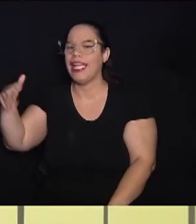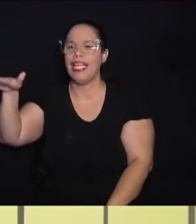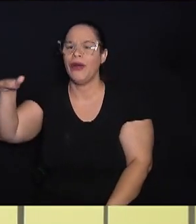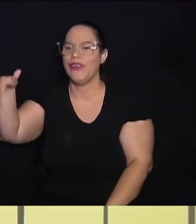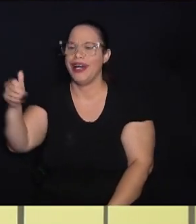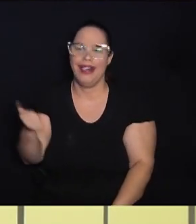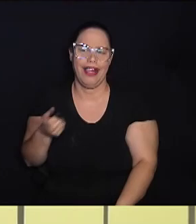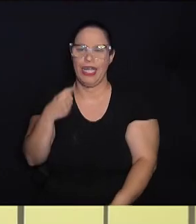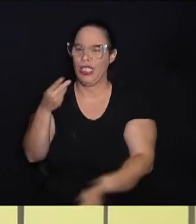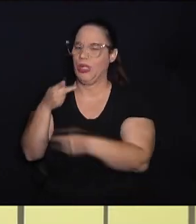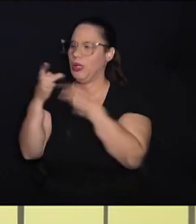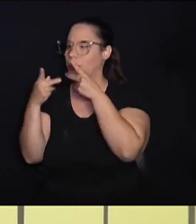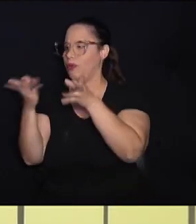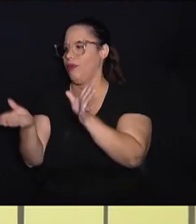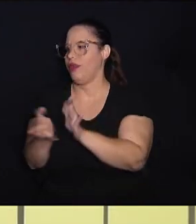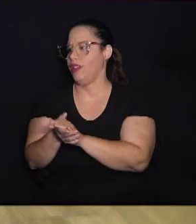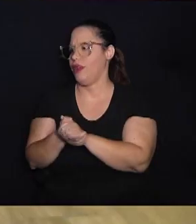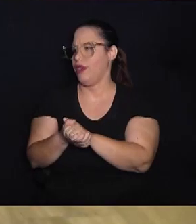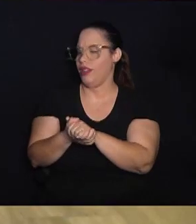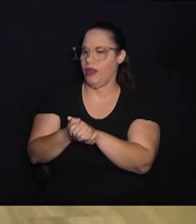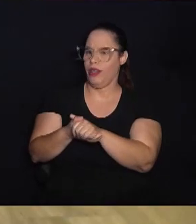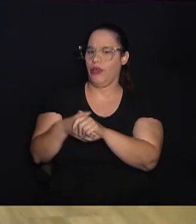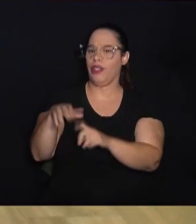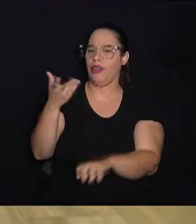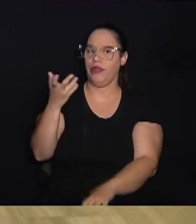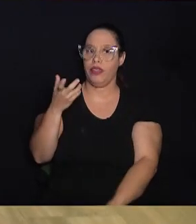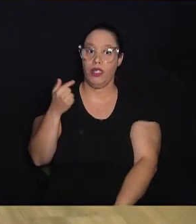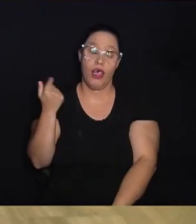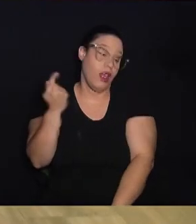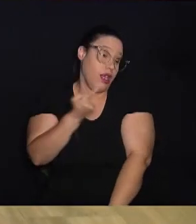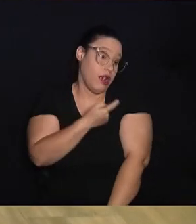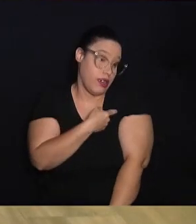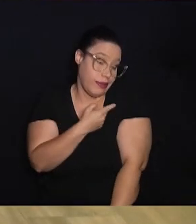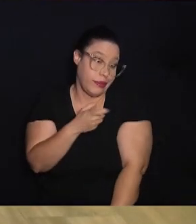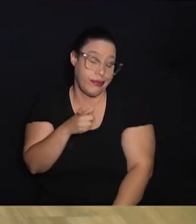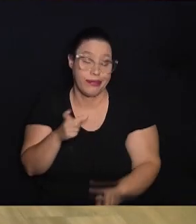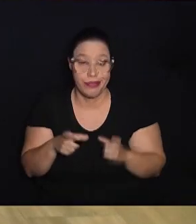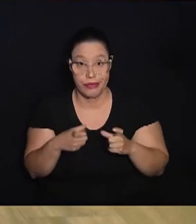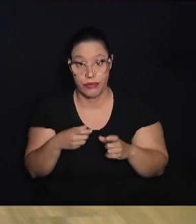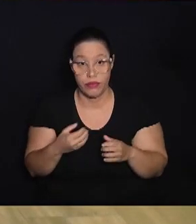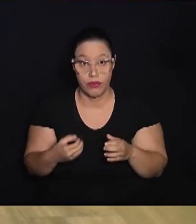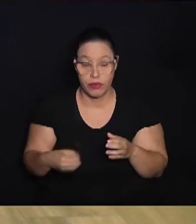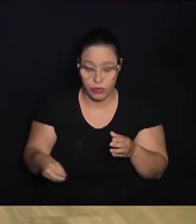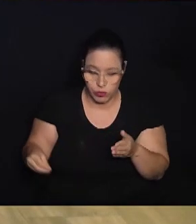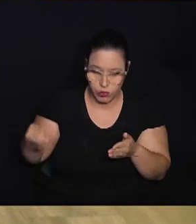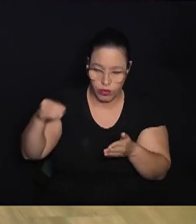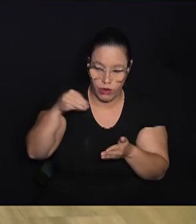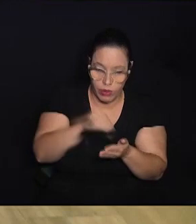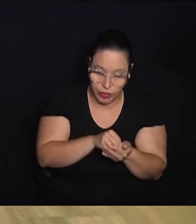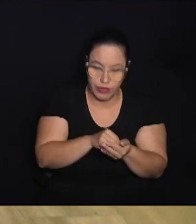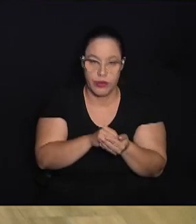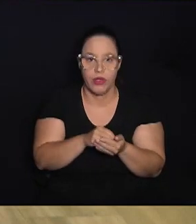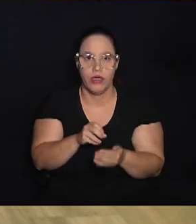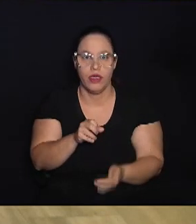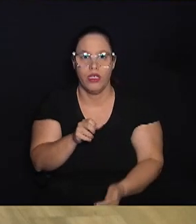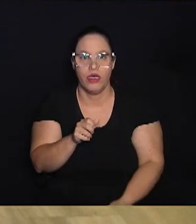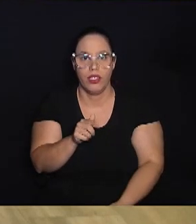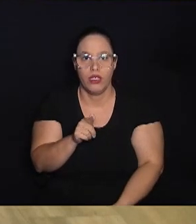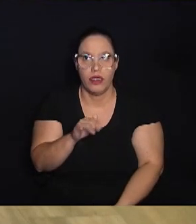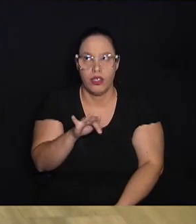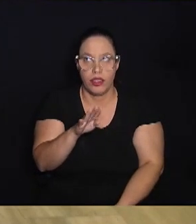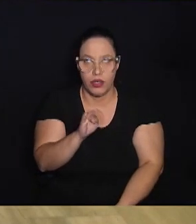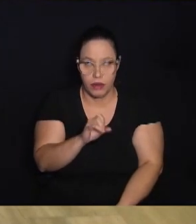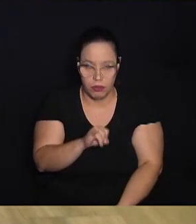história o caus mas e na nossa geração ainda eu acho né a gente foi introduzido a leitura pelo Gibi né Não sei se foi o teu